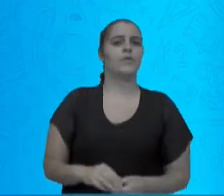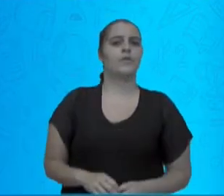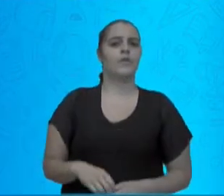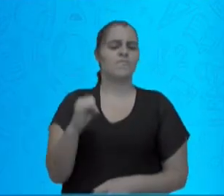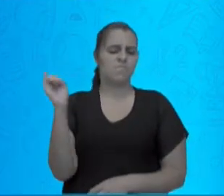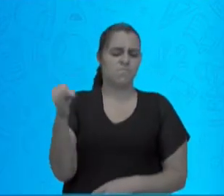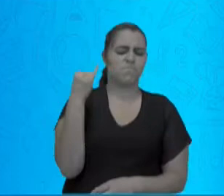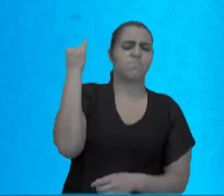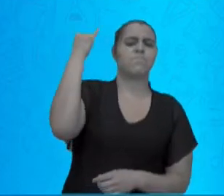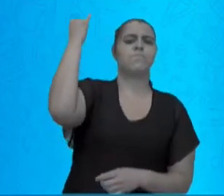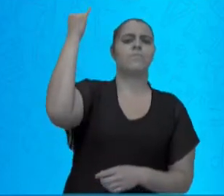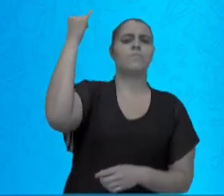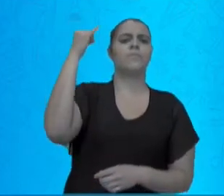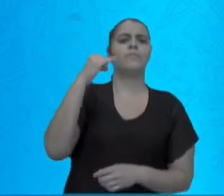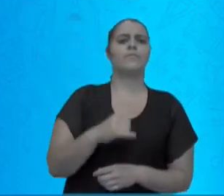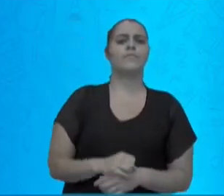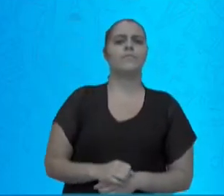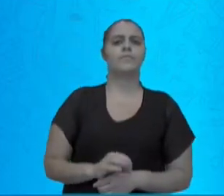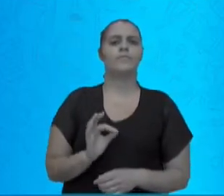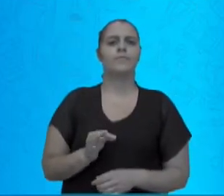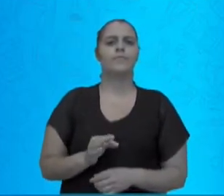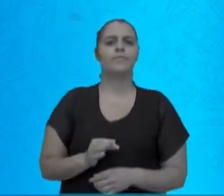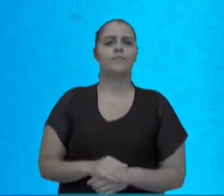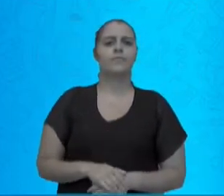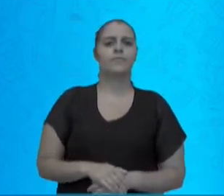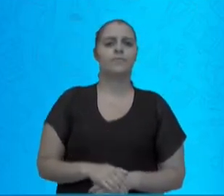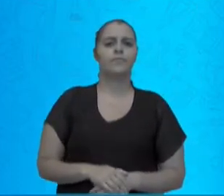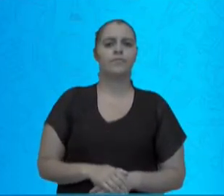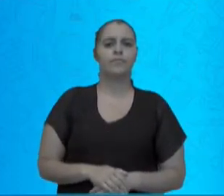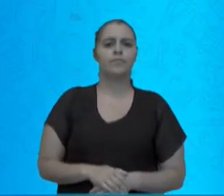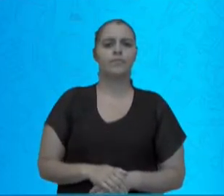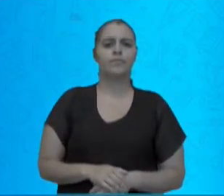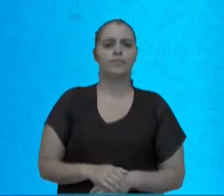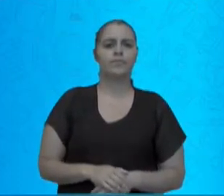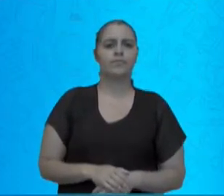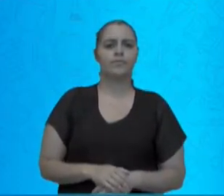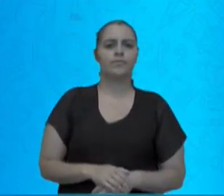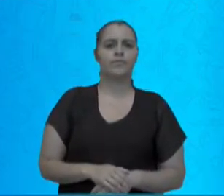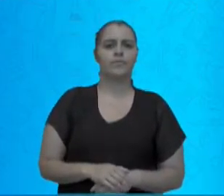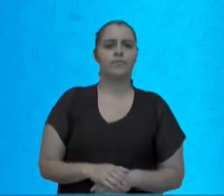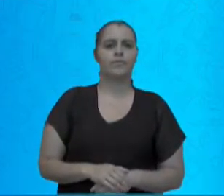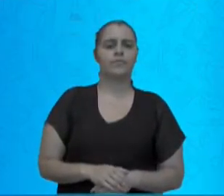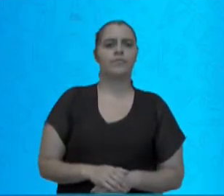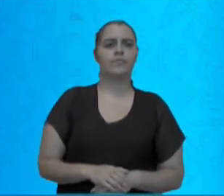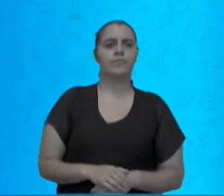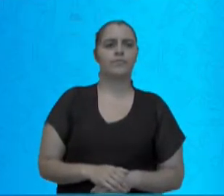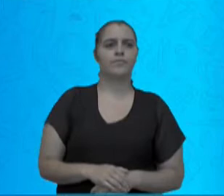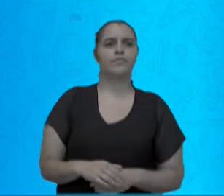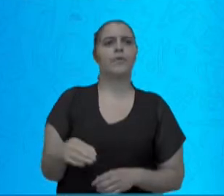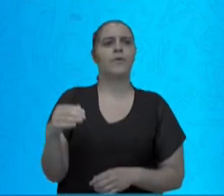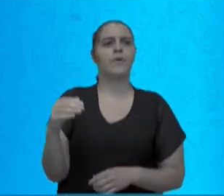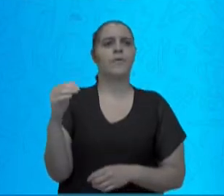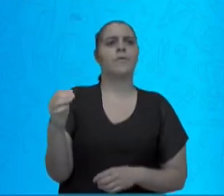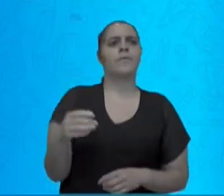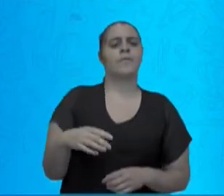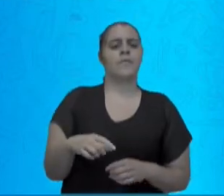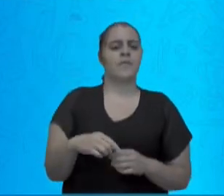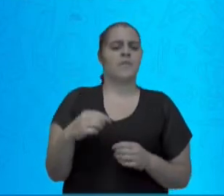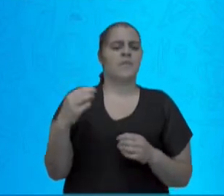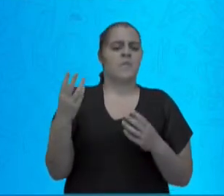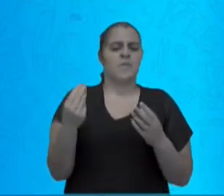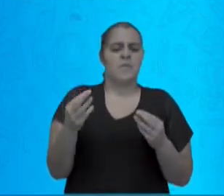muito importante. Tá certo? Esse país tem